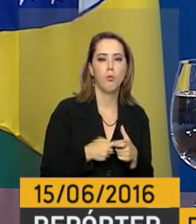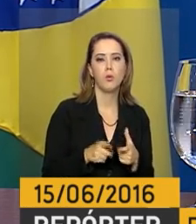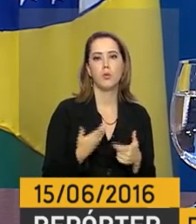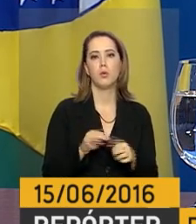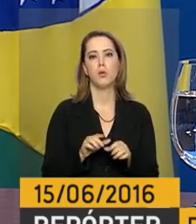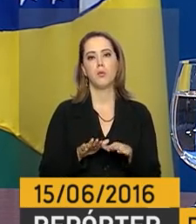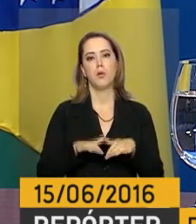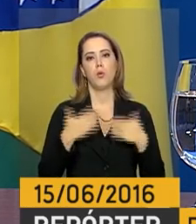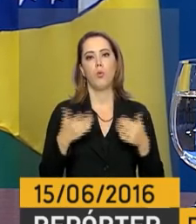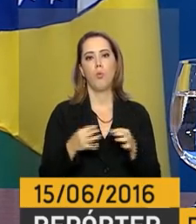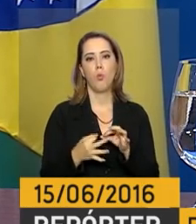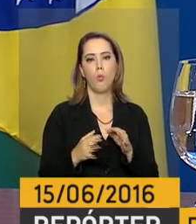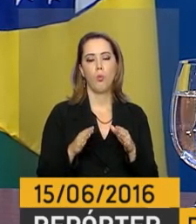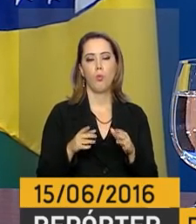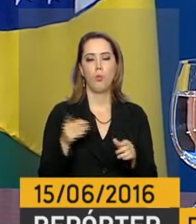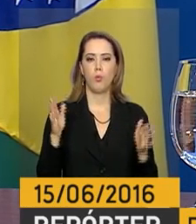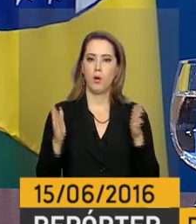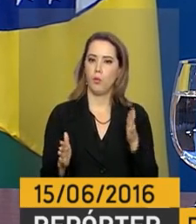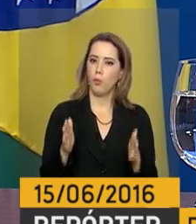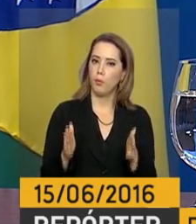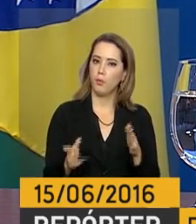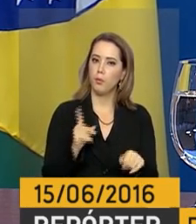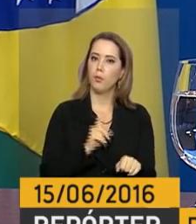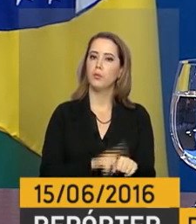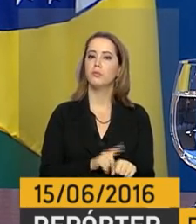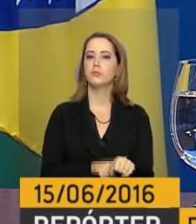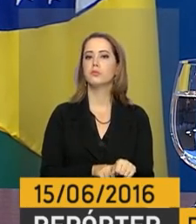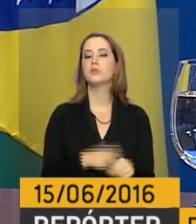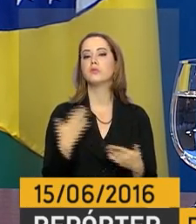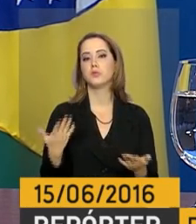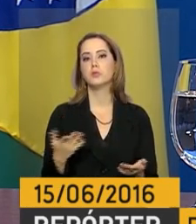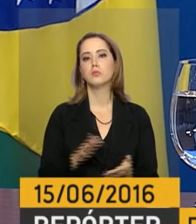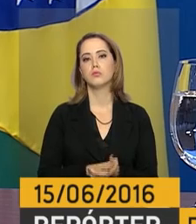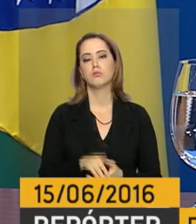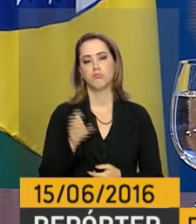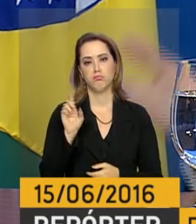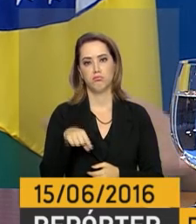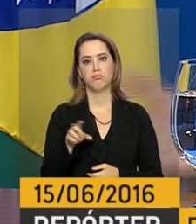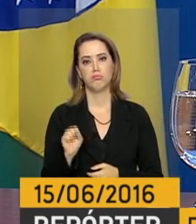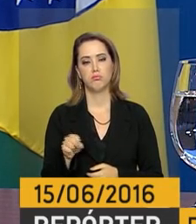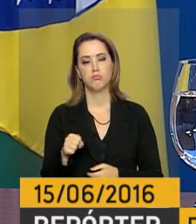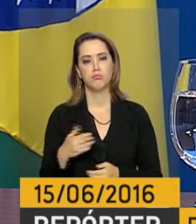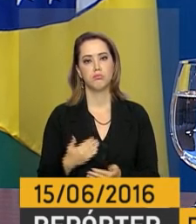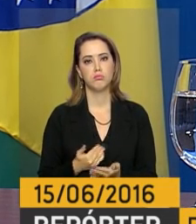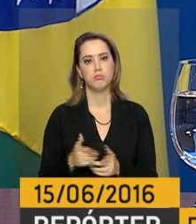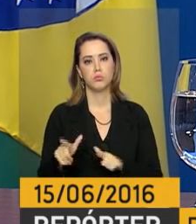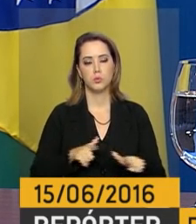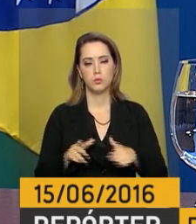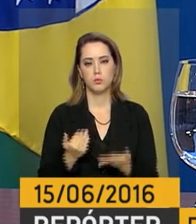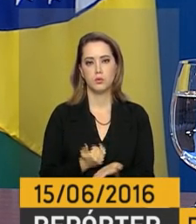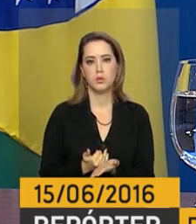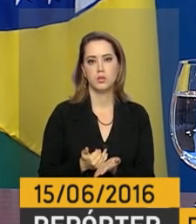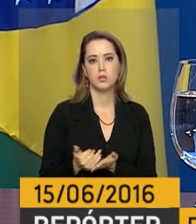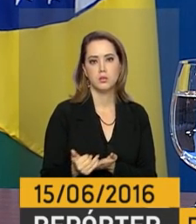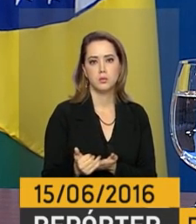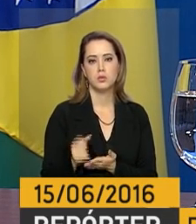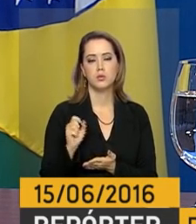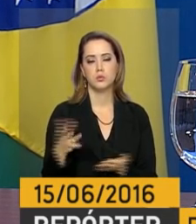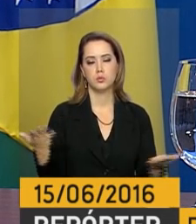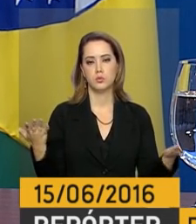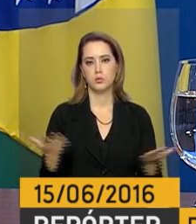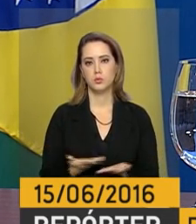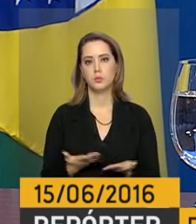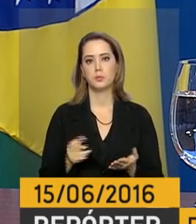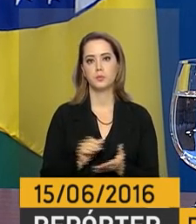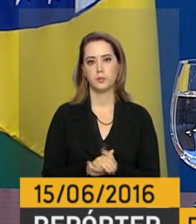e qual é o prazo. Evidentemente que existem trabalhos que continuam. Existe, por exemplo, hoje